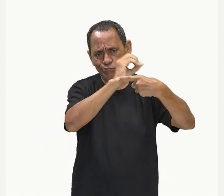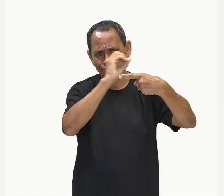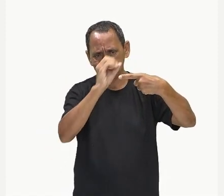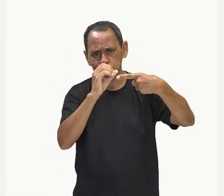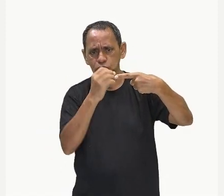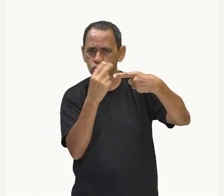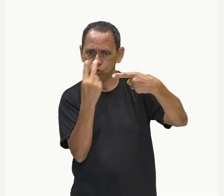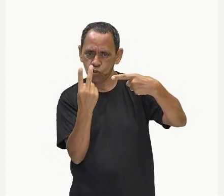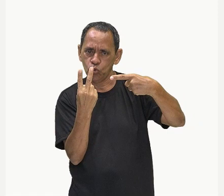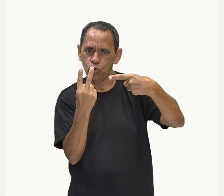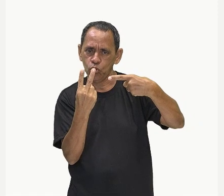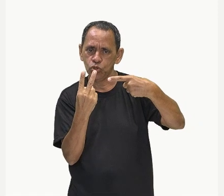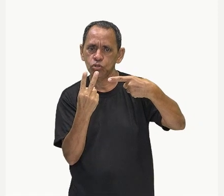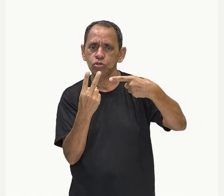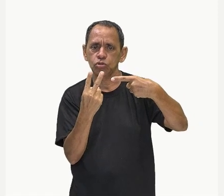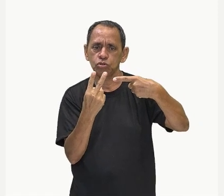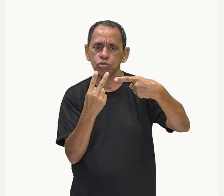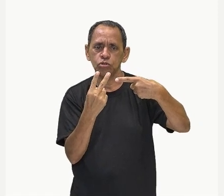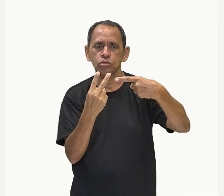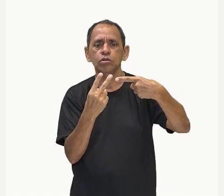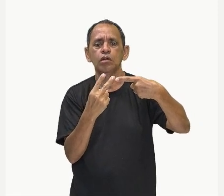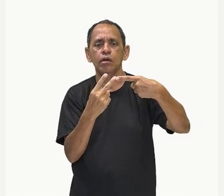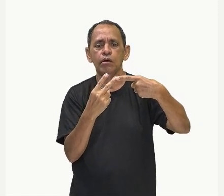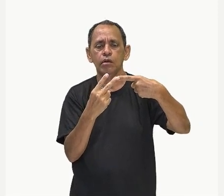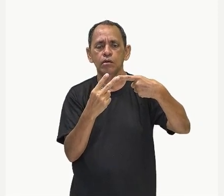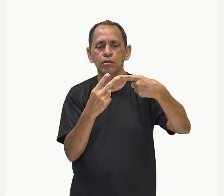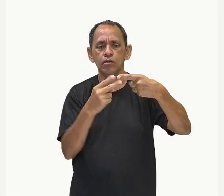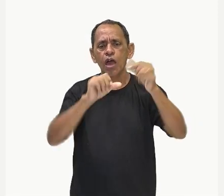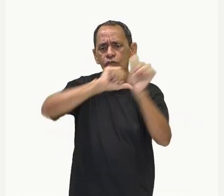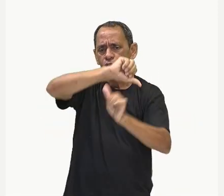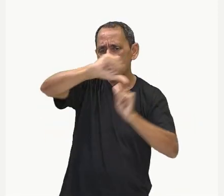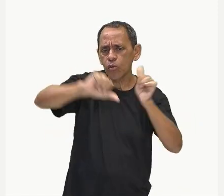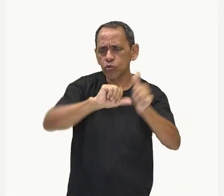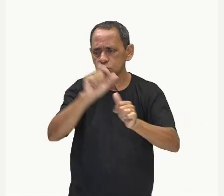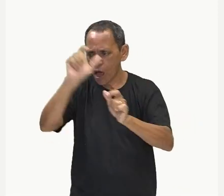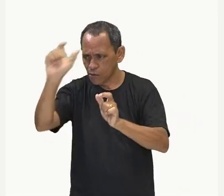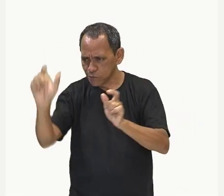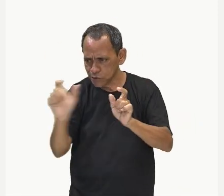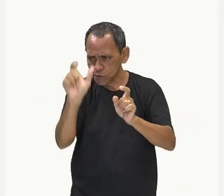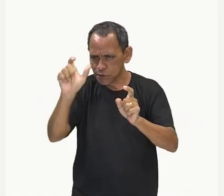casas decimais depois da vírgula, ficando